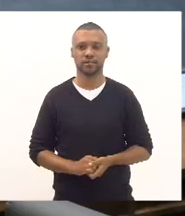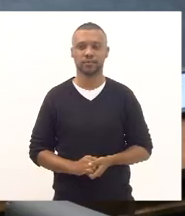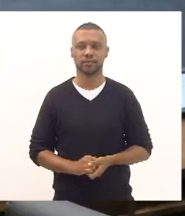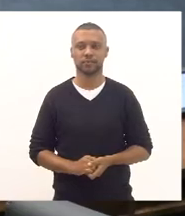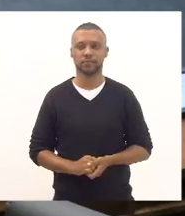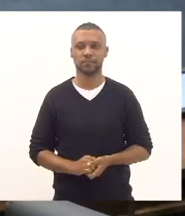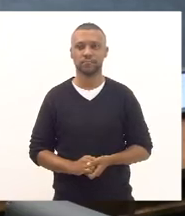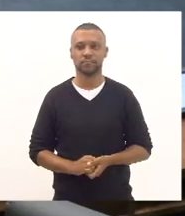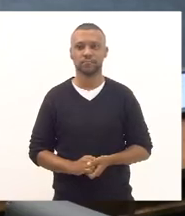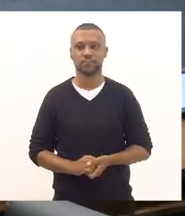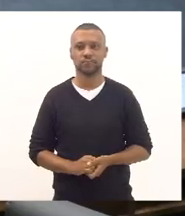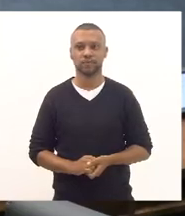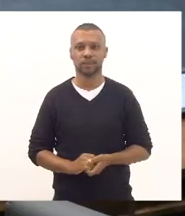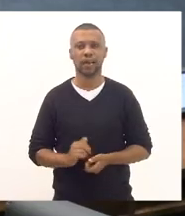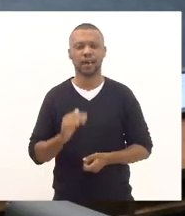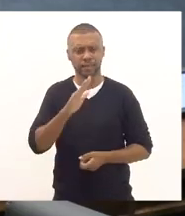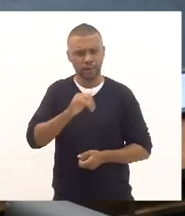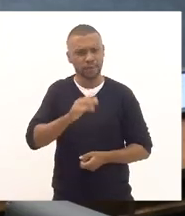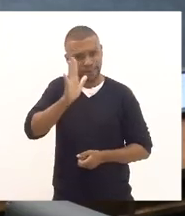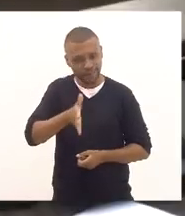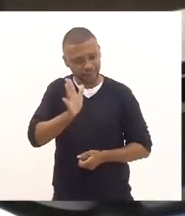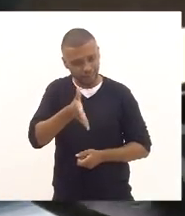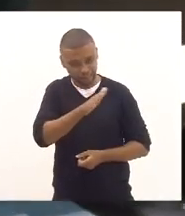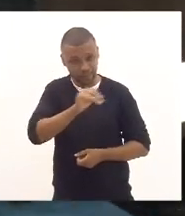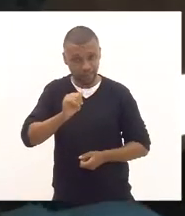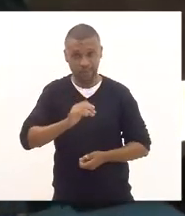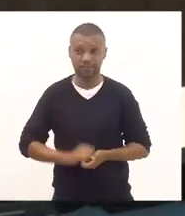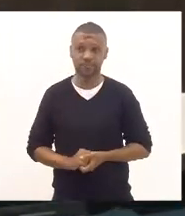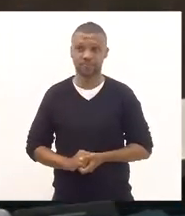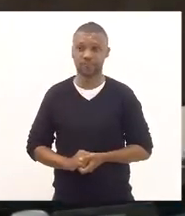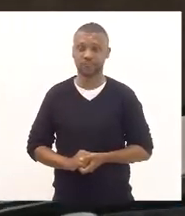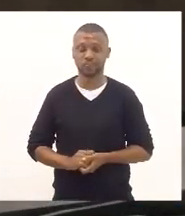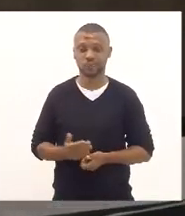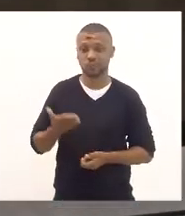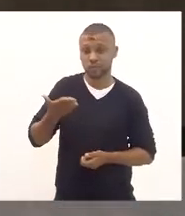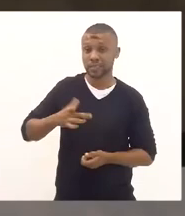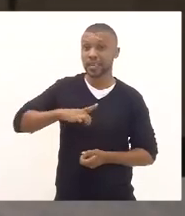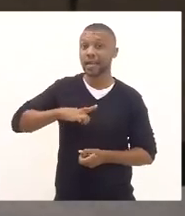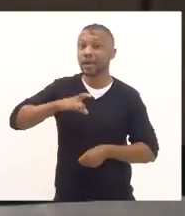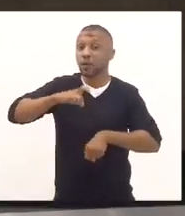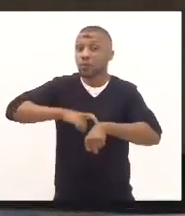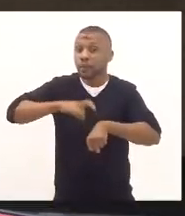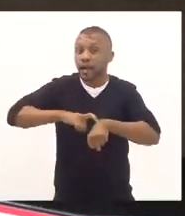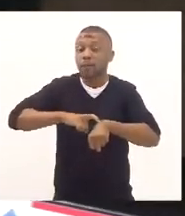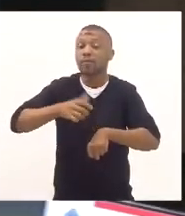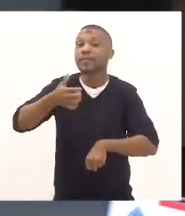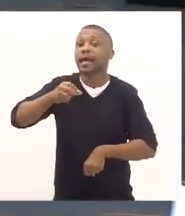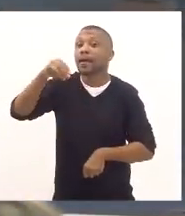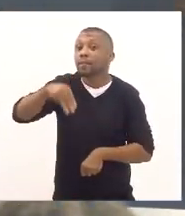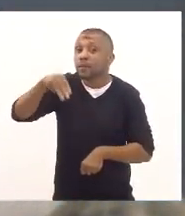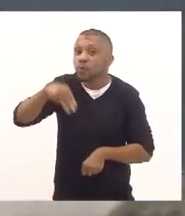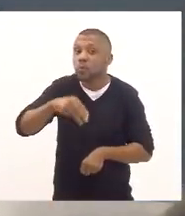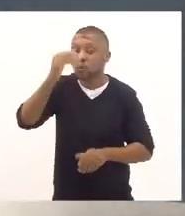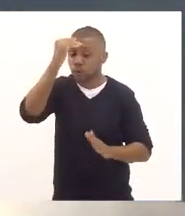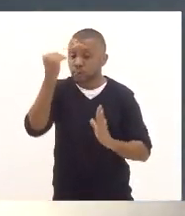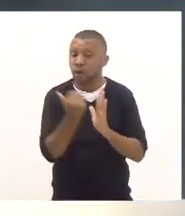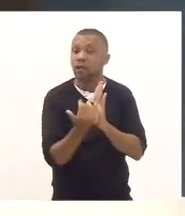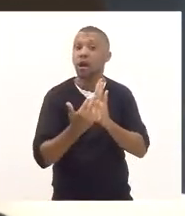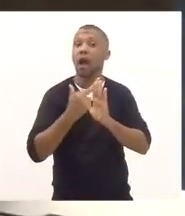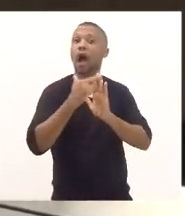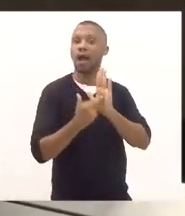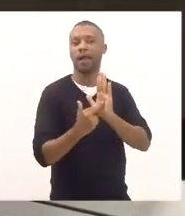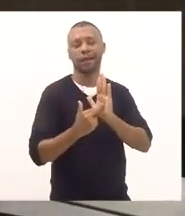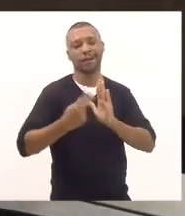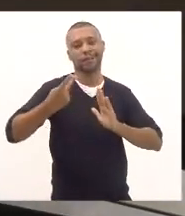eu chamei sim senhor e umas excelência dispõe de dez minutos e regimentais